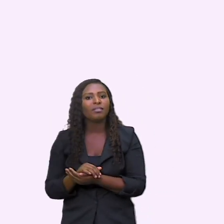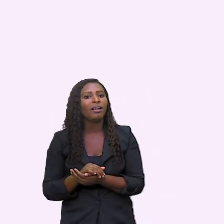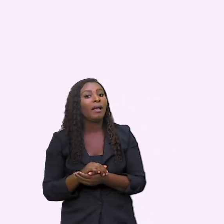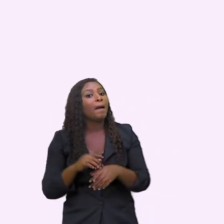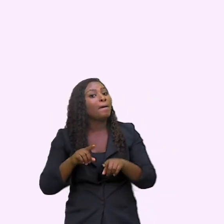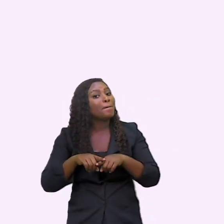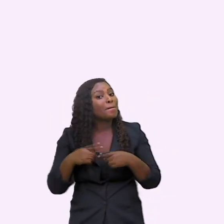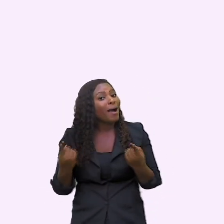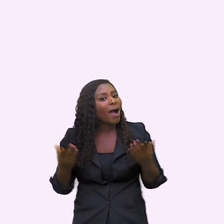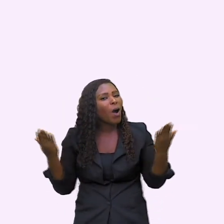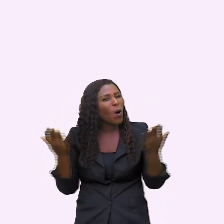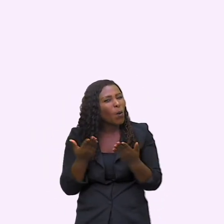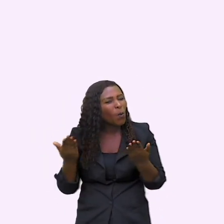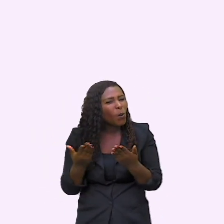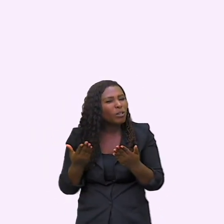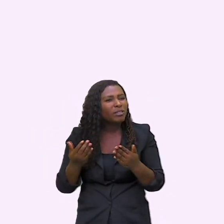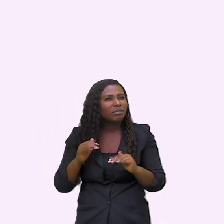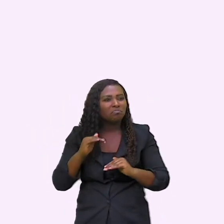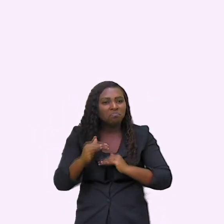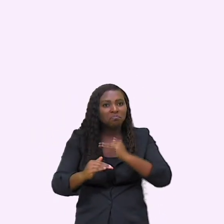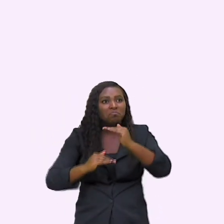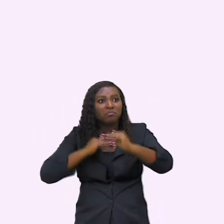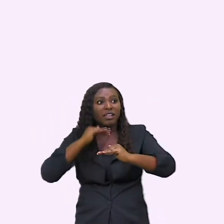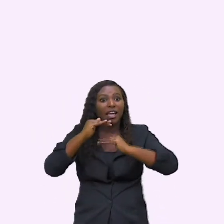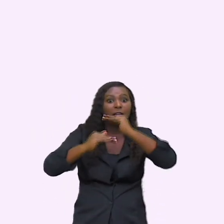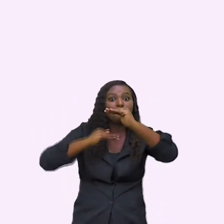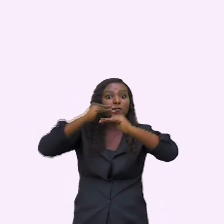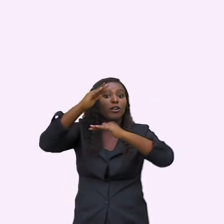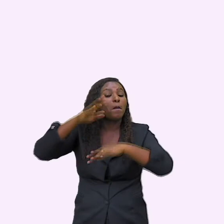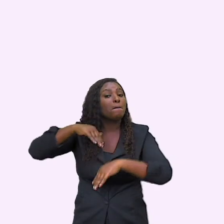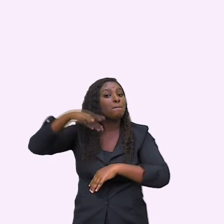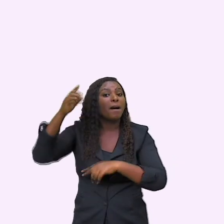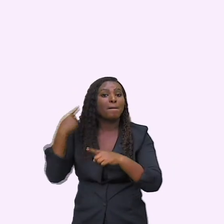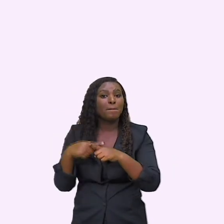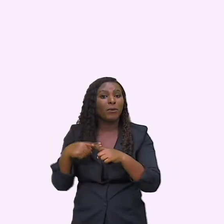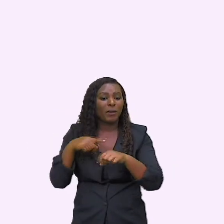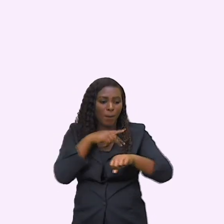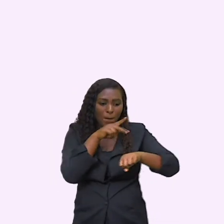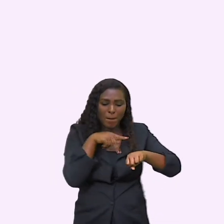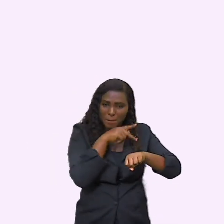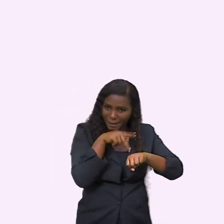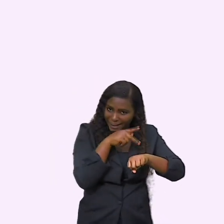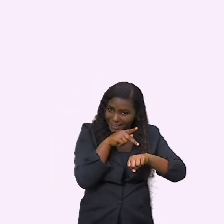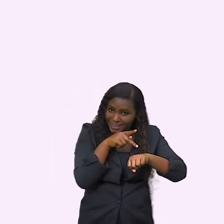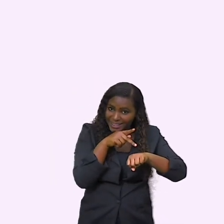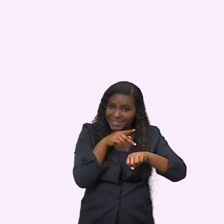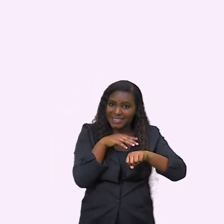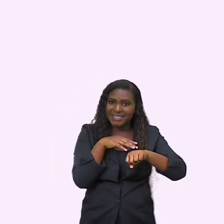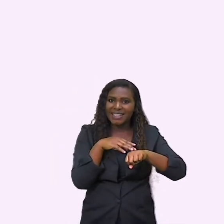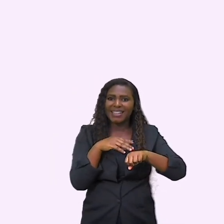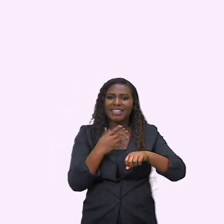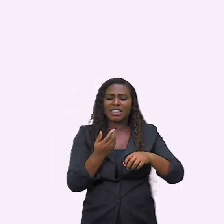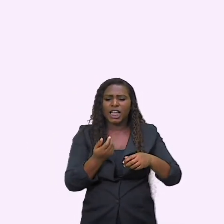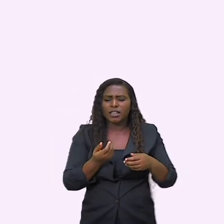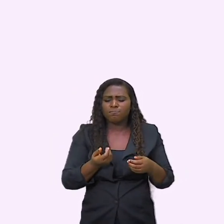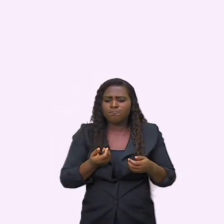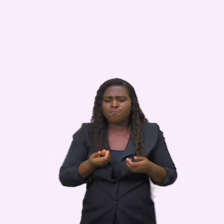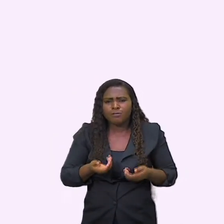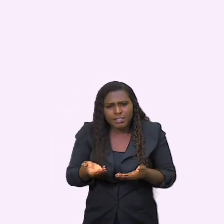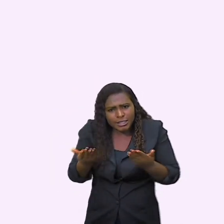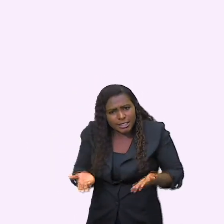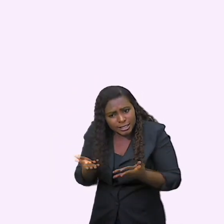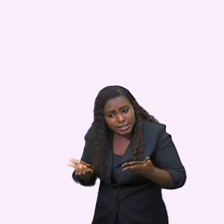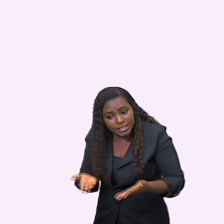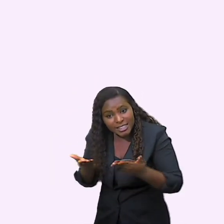preços e dos incentivos oferecidos que o país adote formas renováveis de